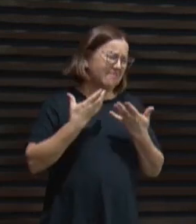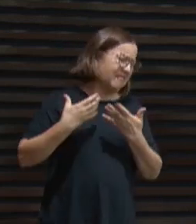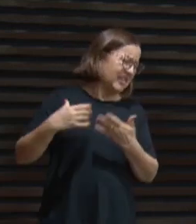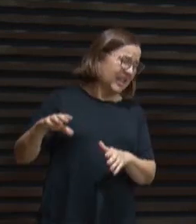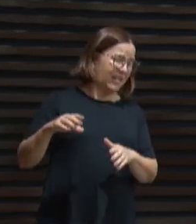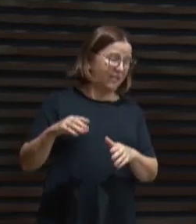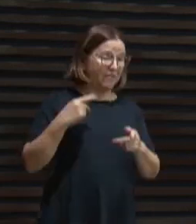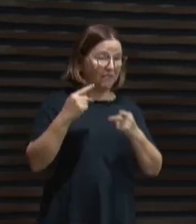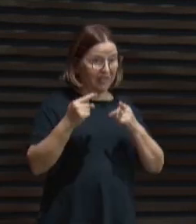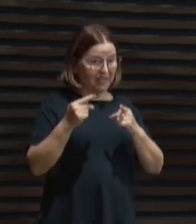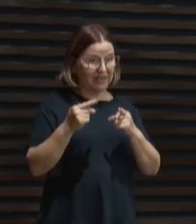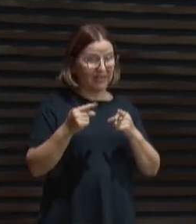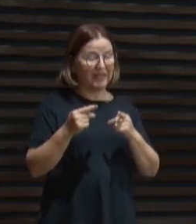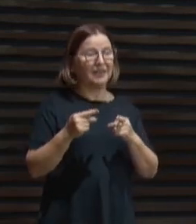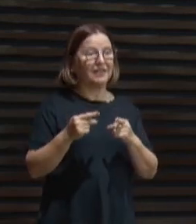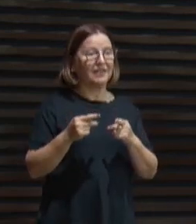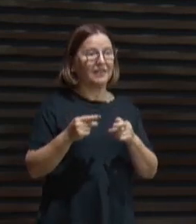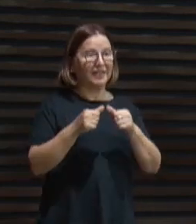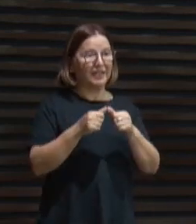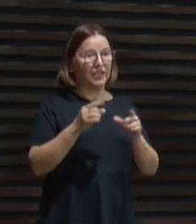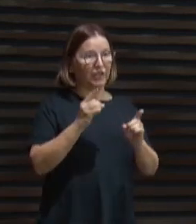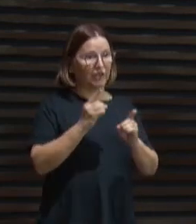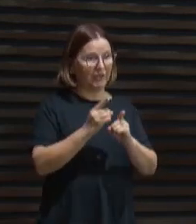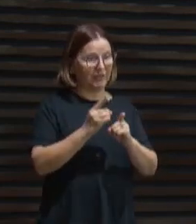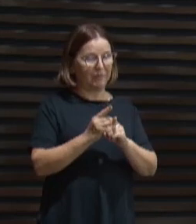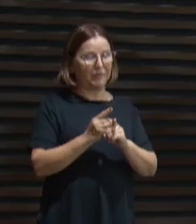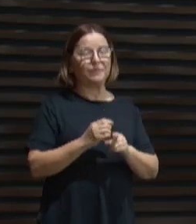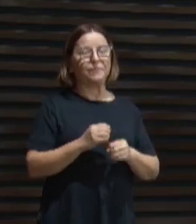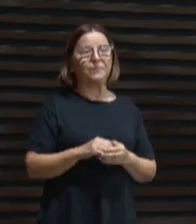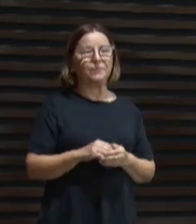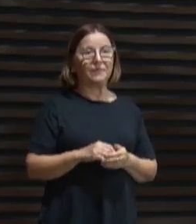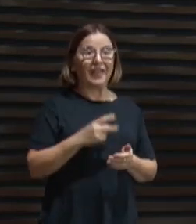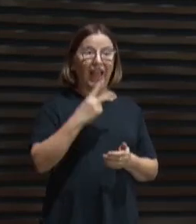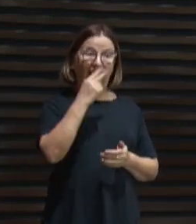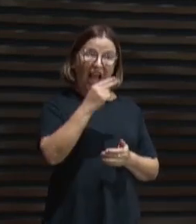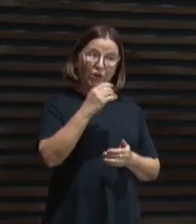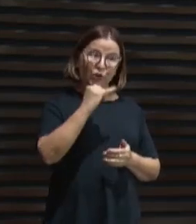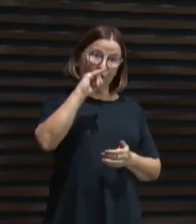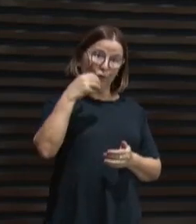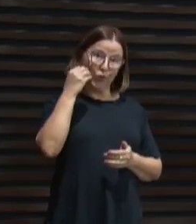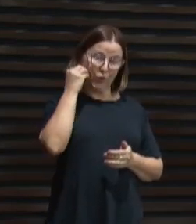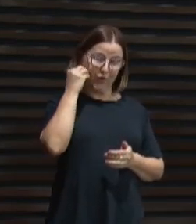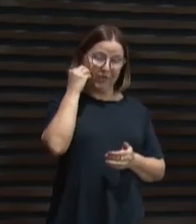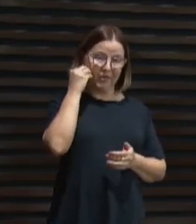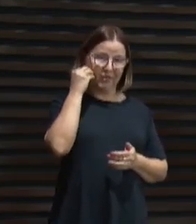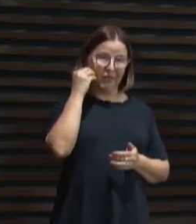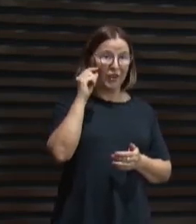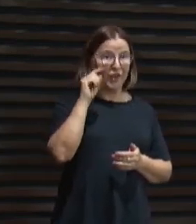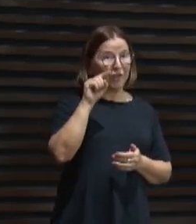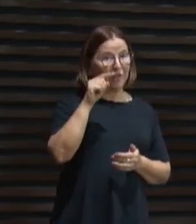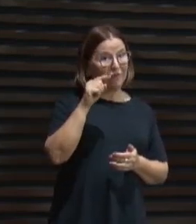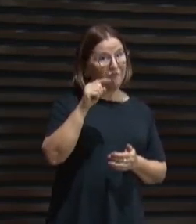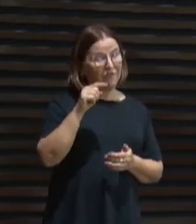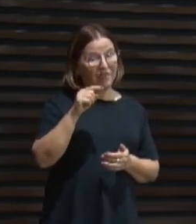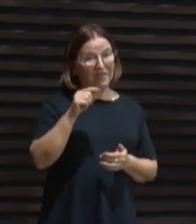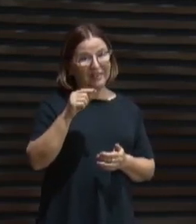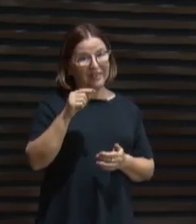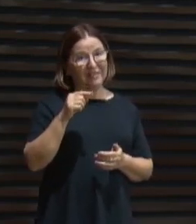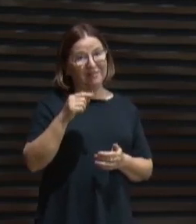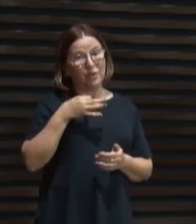discípulos anônimos. Eu fico com Judas, você pode ficar com João, pode ficar com Arimateia